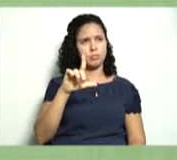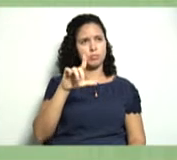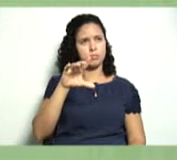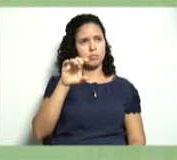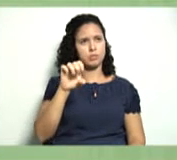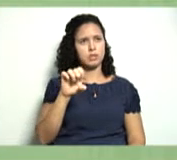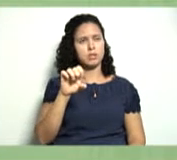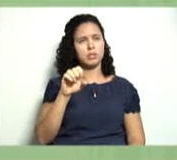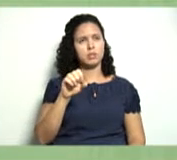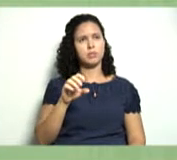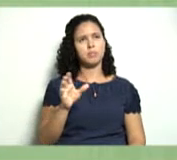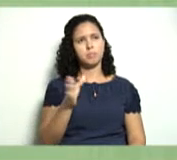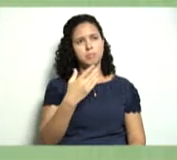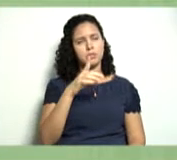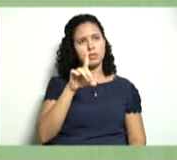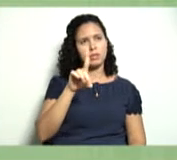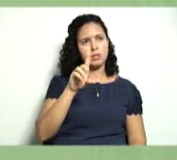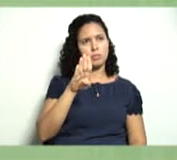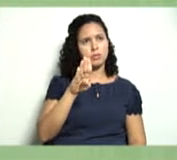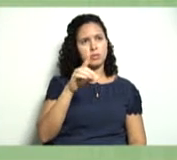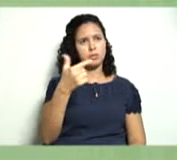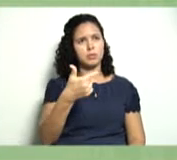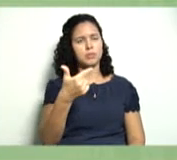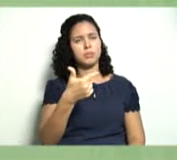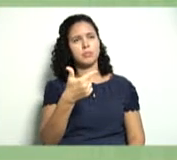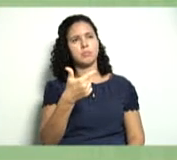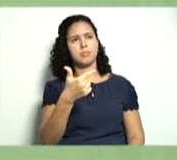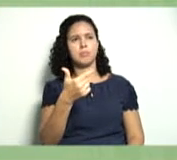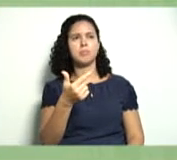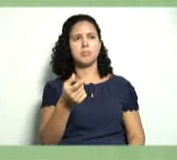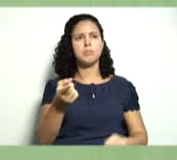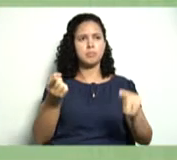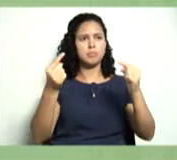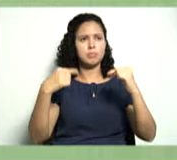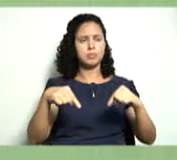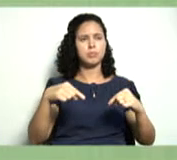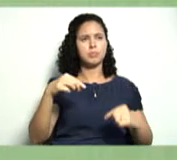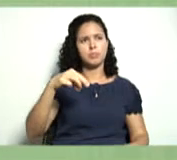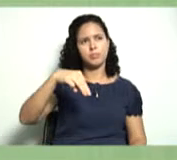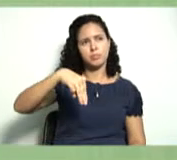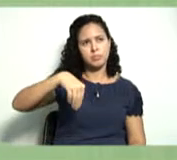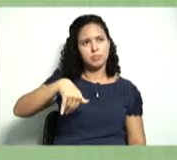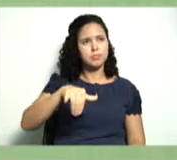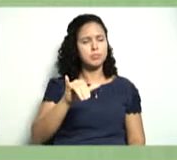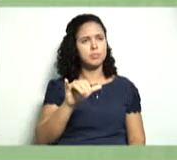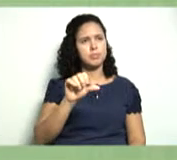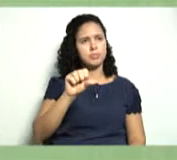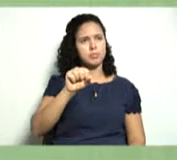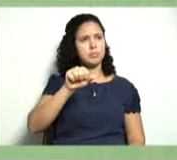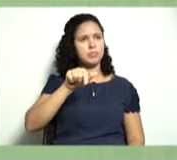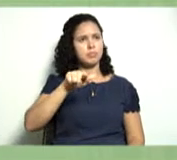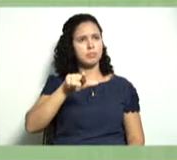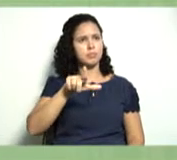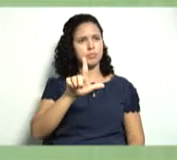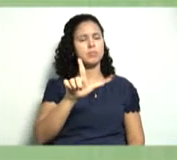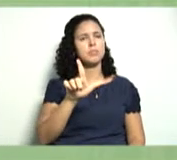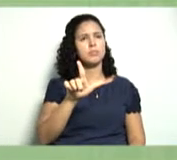tv2 sql server hss mais sql e